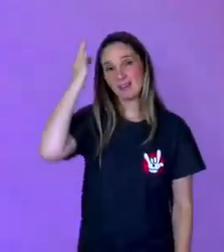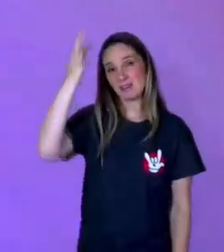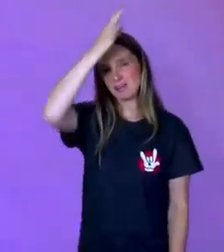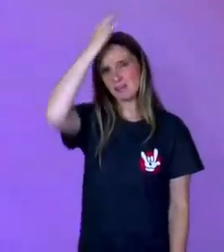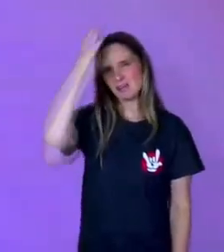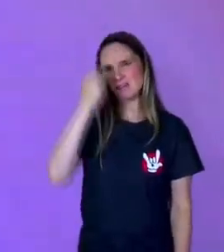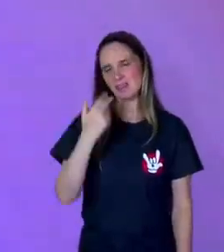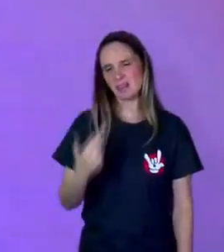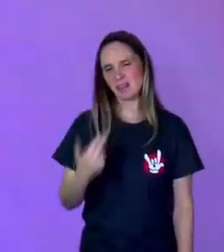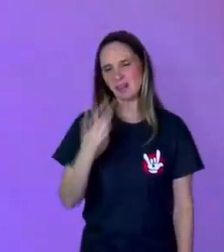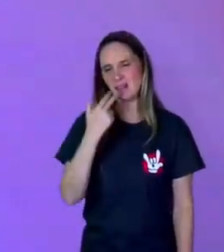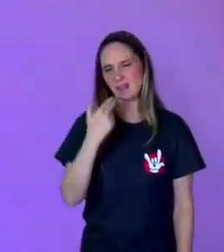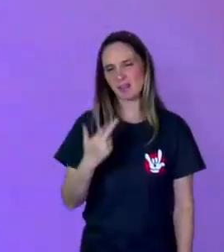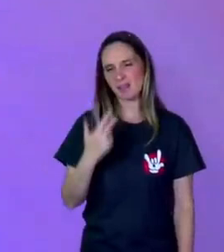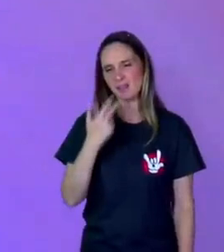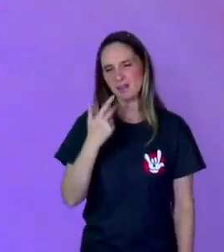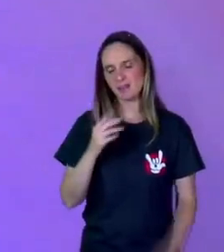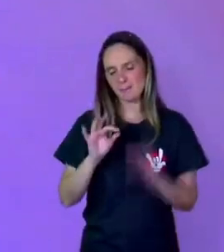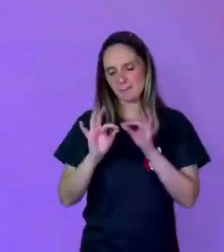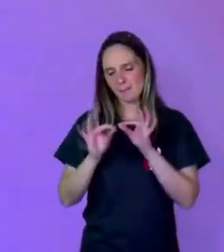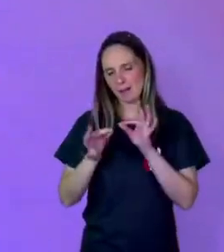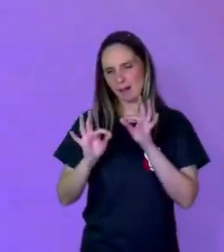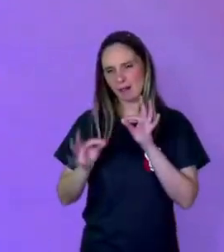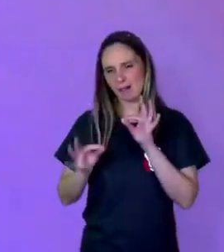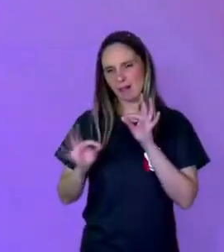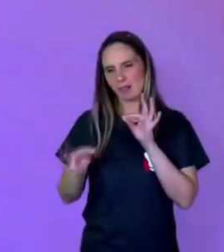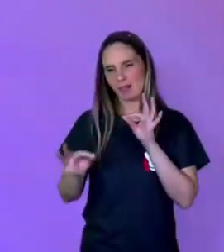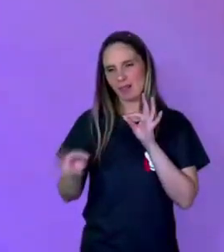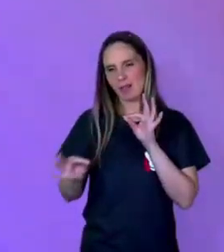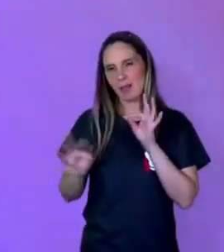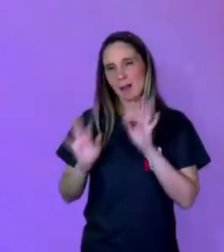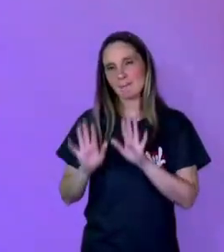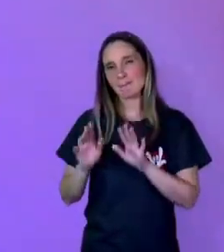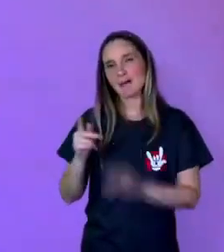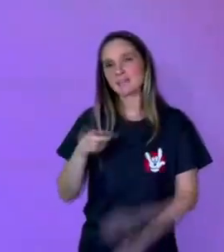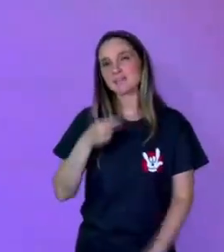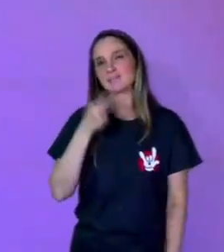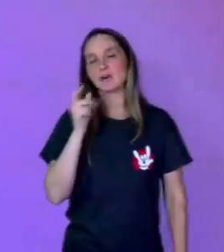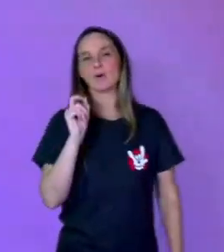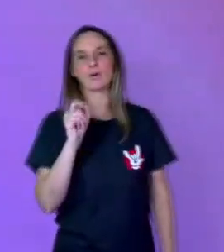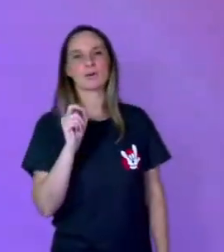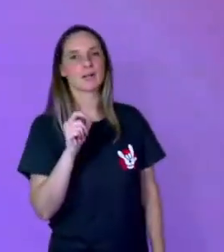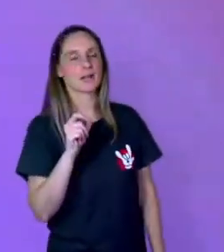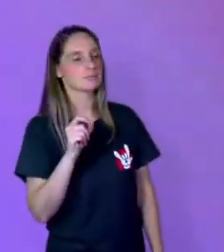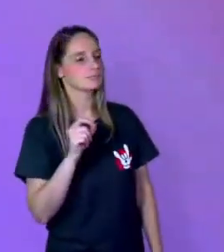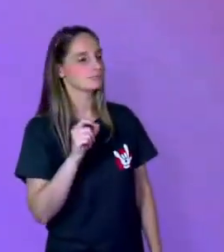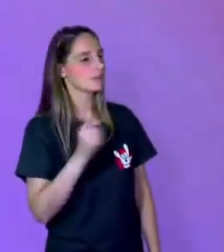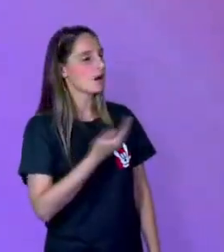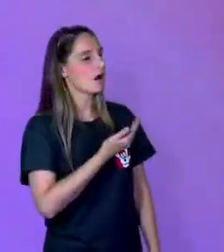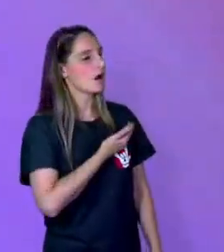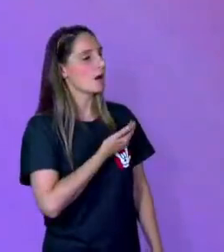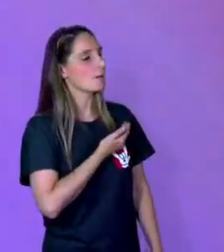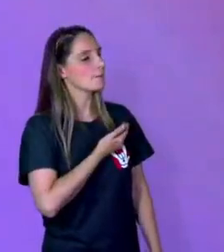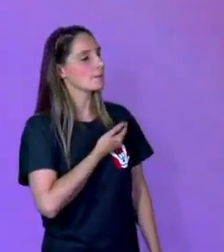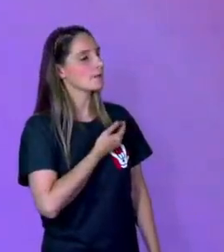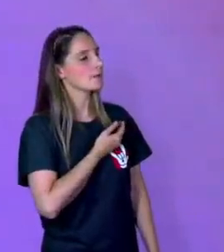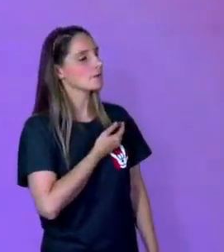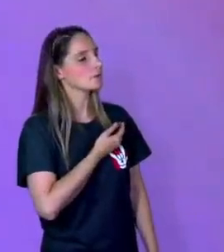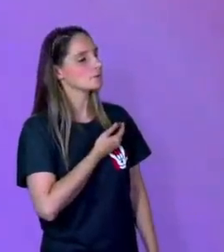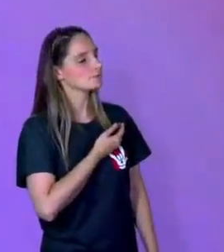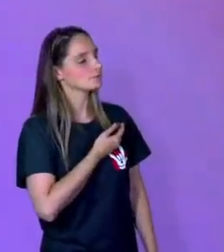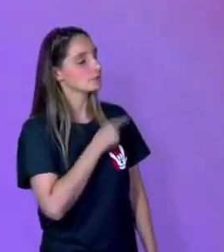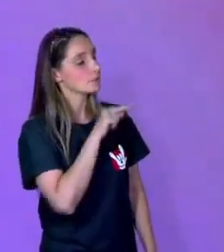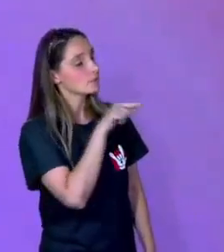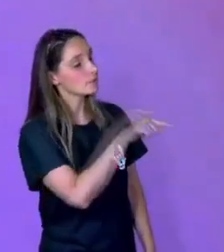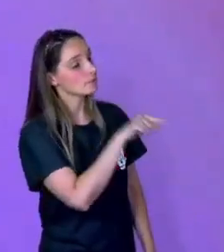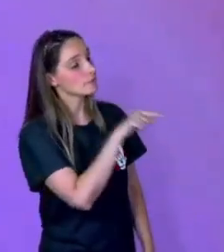demorando. Até que ele diz assim. Irmão Rodolfo, assim te diz o Senhor. Nessa hora meu